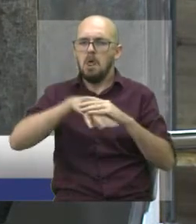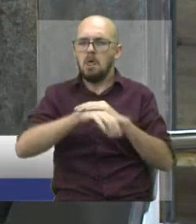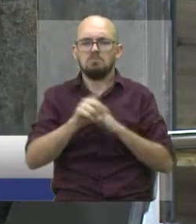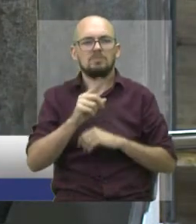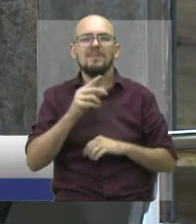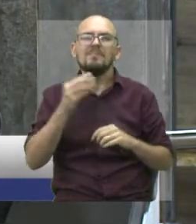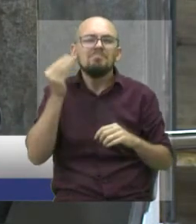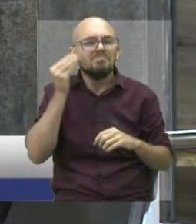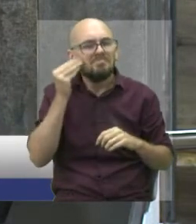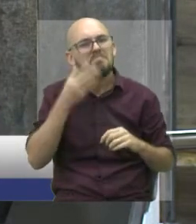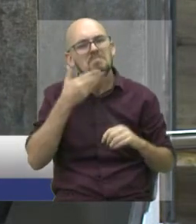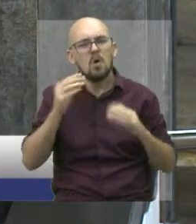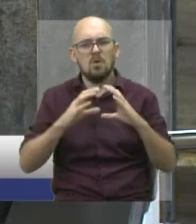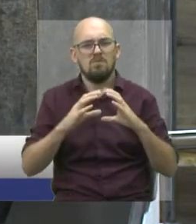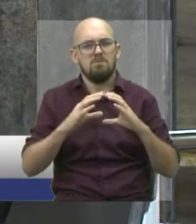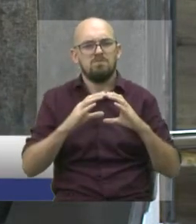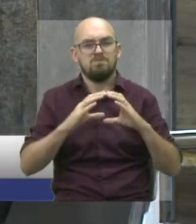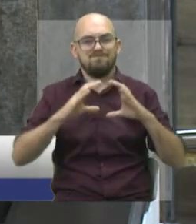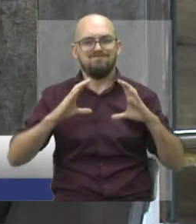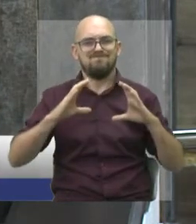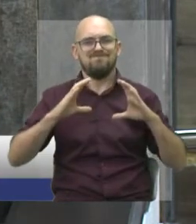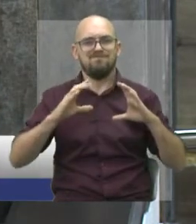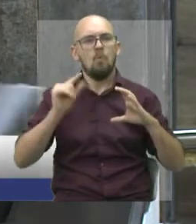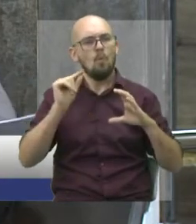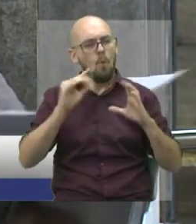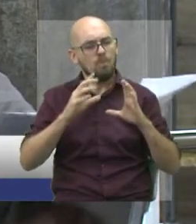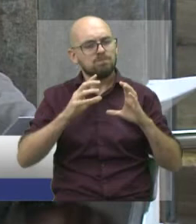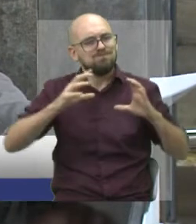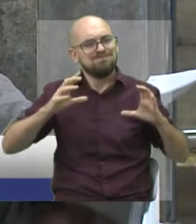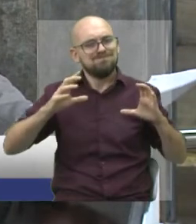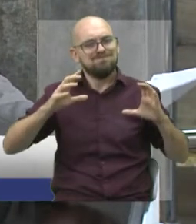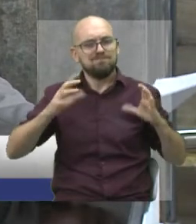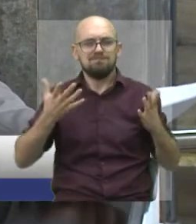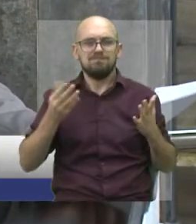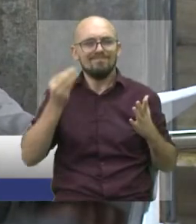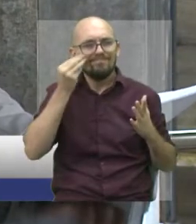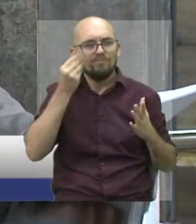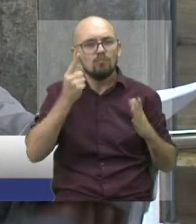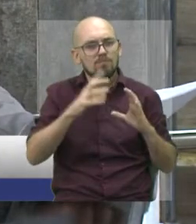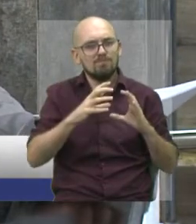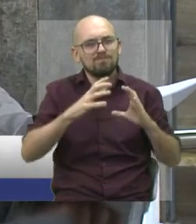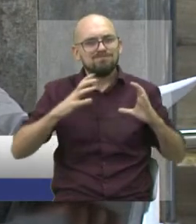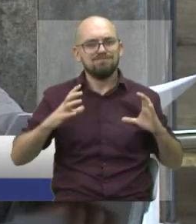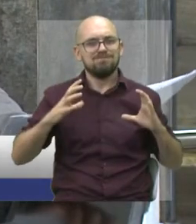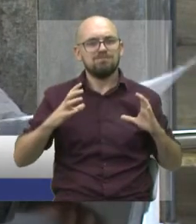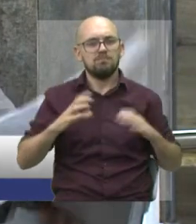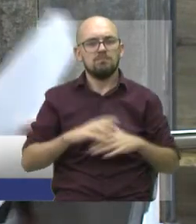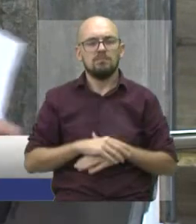tubo 30 centímetros mais grande?